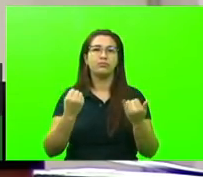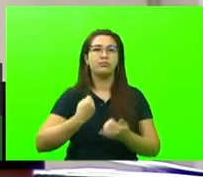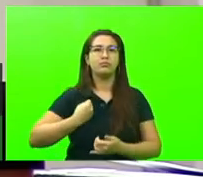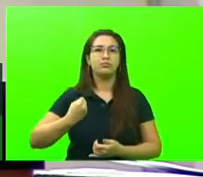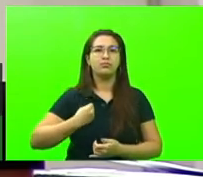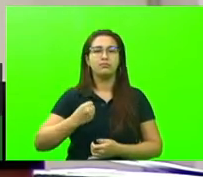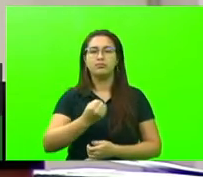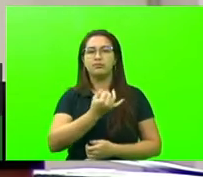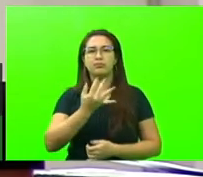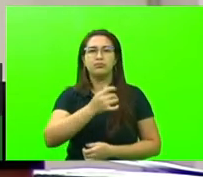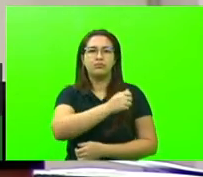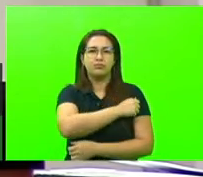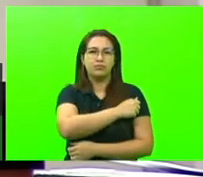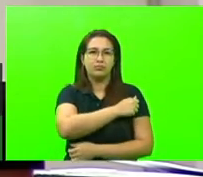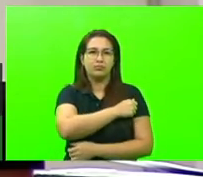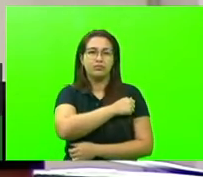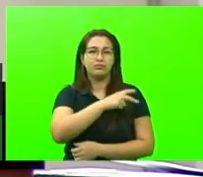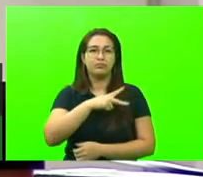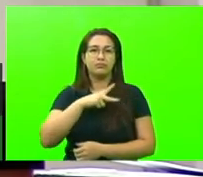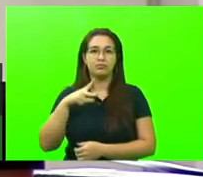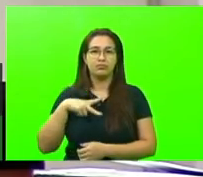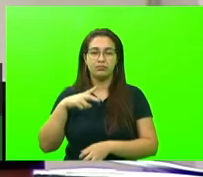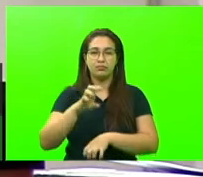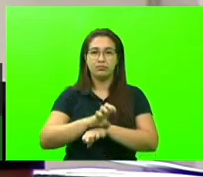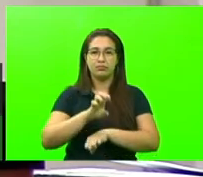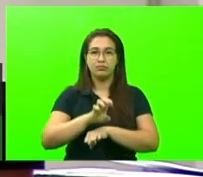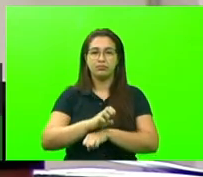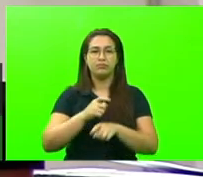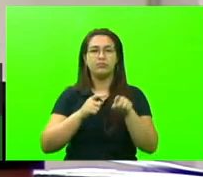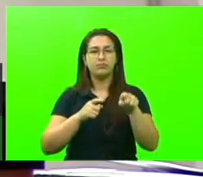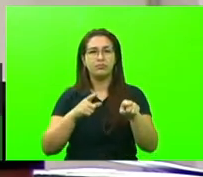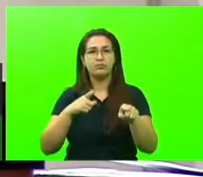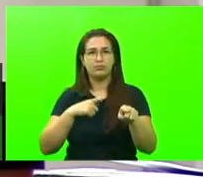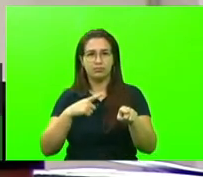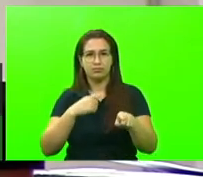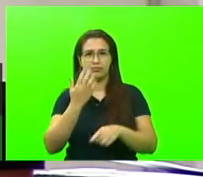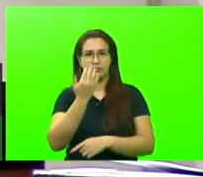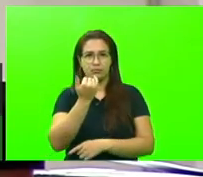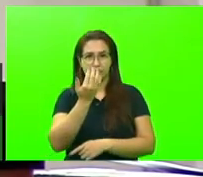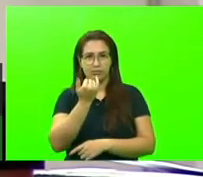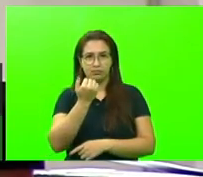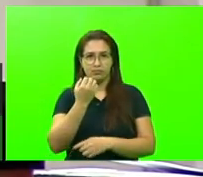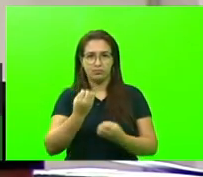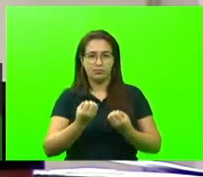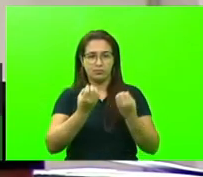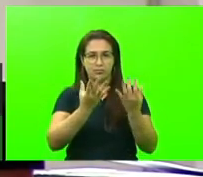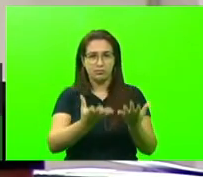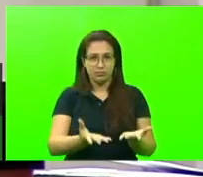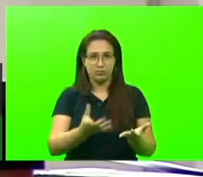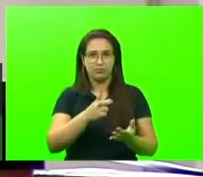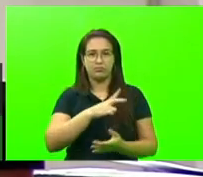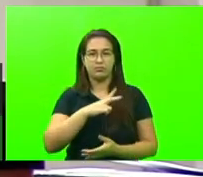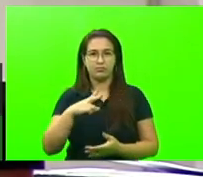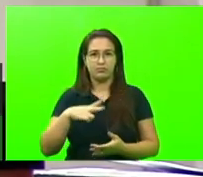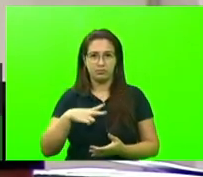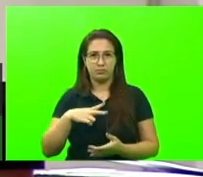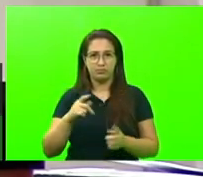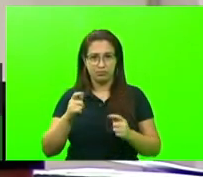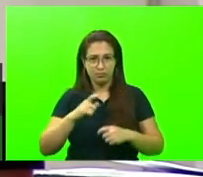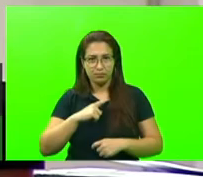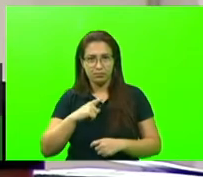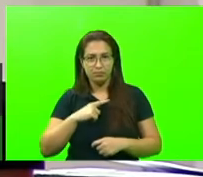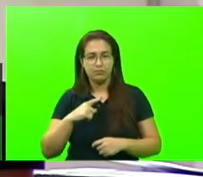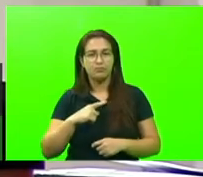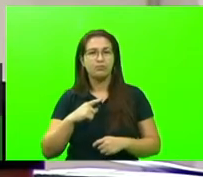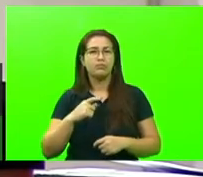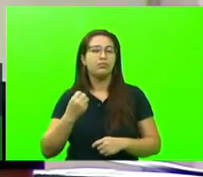alunos da rede pública estadual que contam com a merenda fornecida na rede pública de ensino para se alimentar, bem como